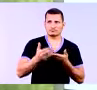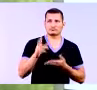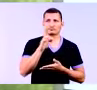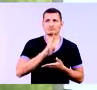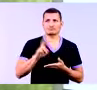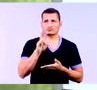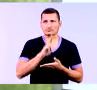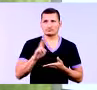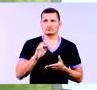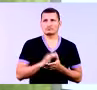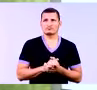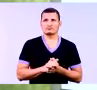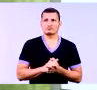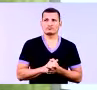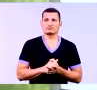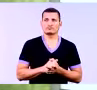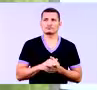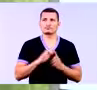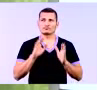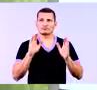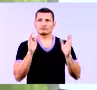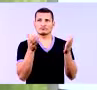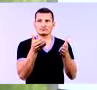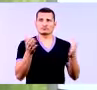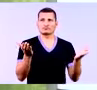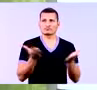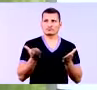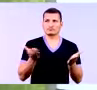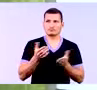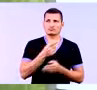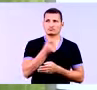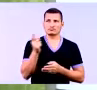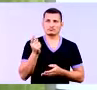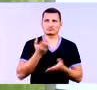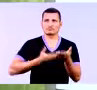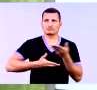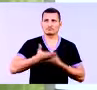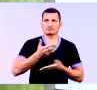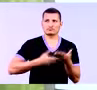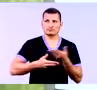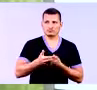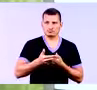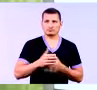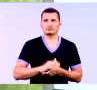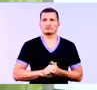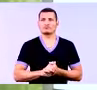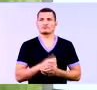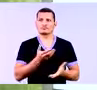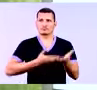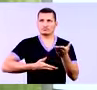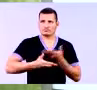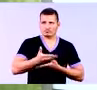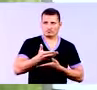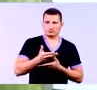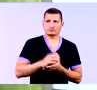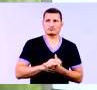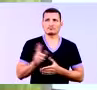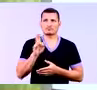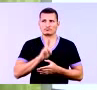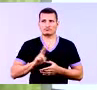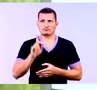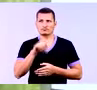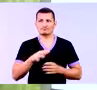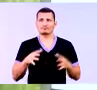usuário. Eu foco nesse momento com vocês sobre a interação. Interagir com o usuário é algo muito complicado